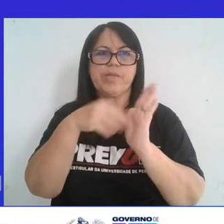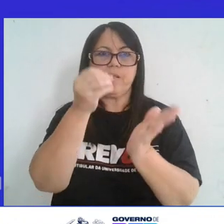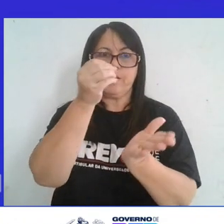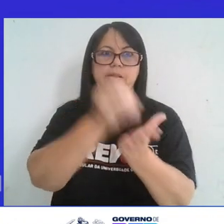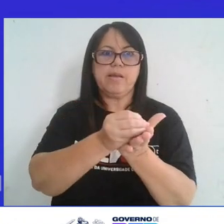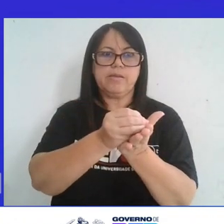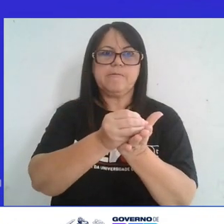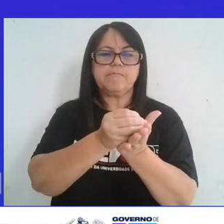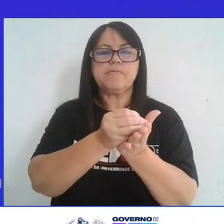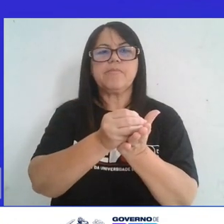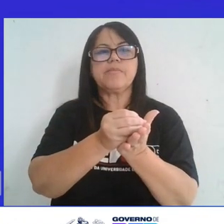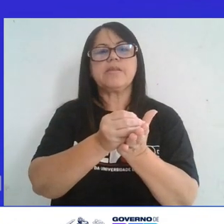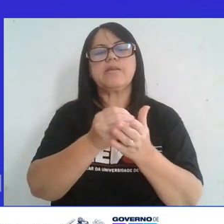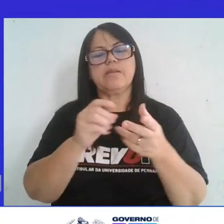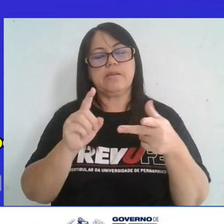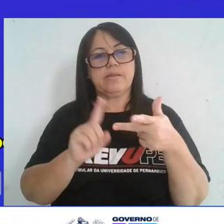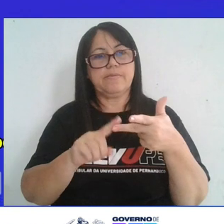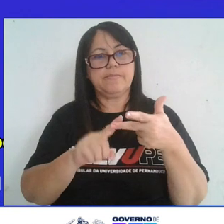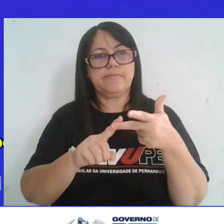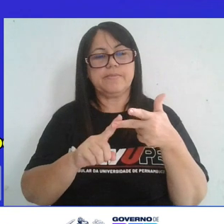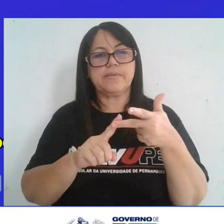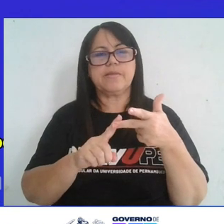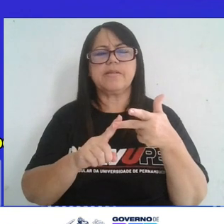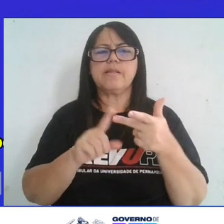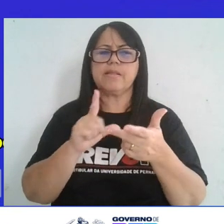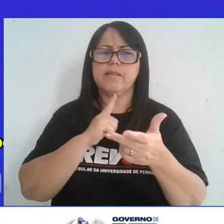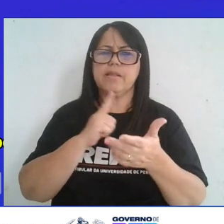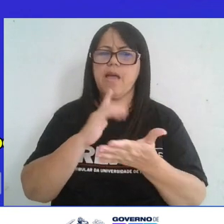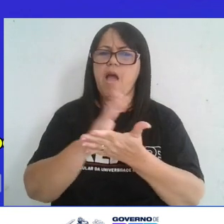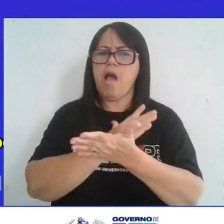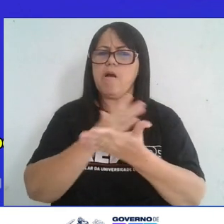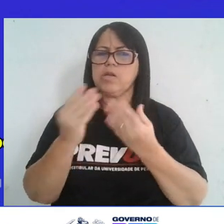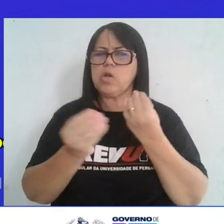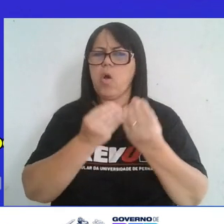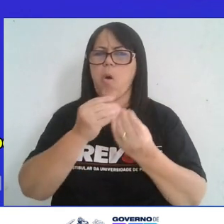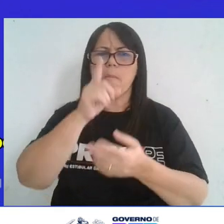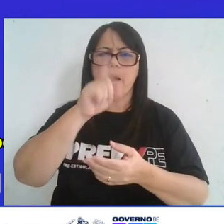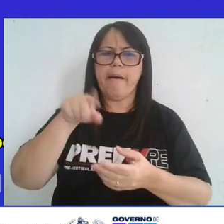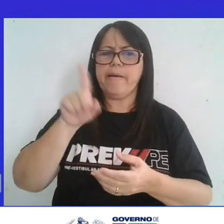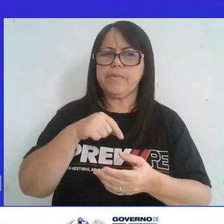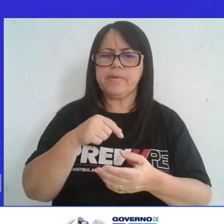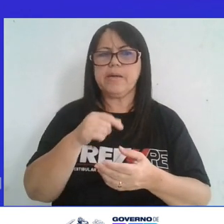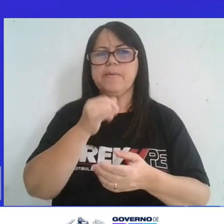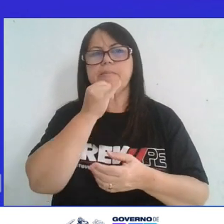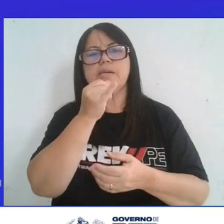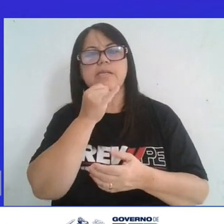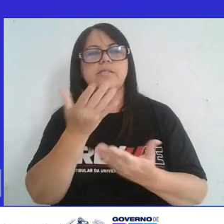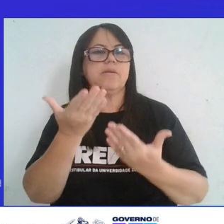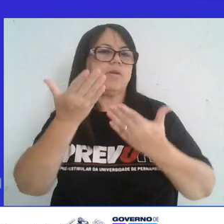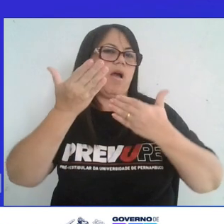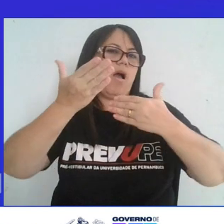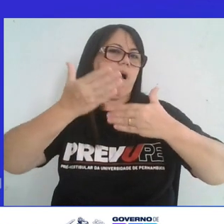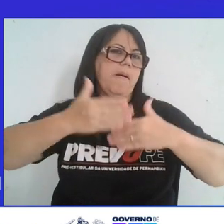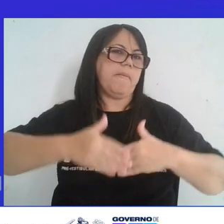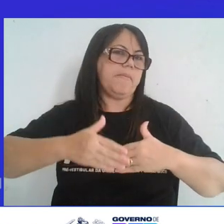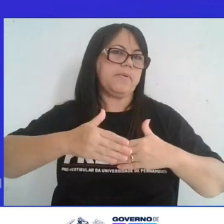zero, tá? Então, a gente também tem algumas formas elementares de anulação também, como prova assinada, se